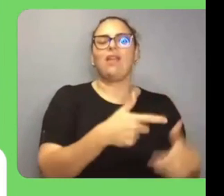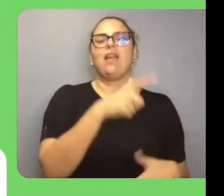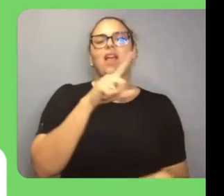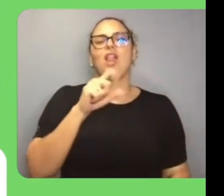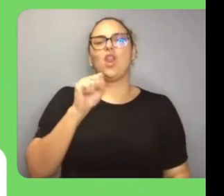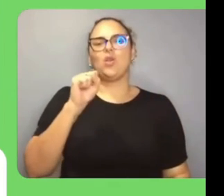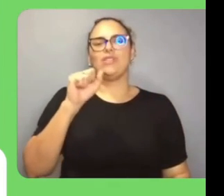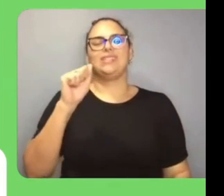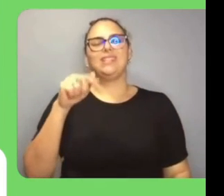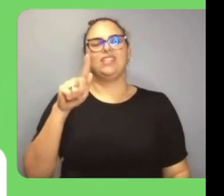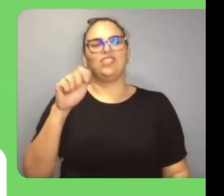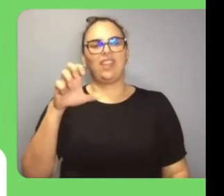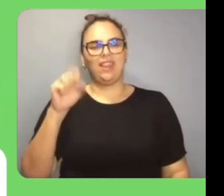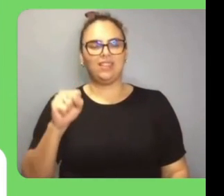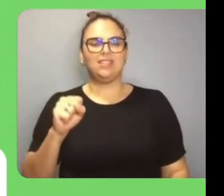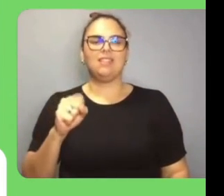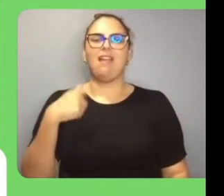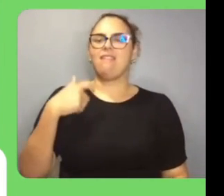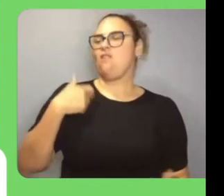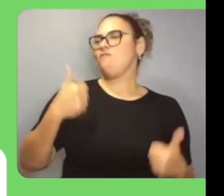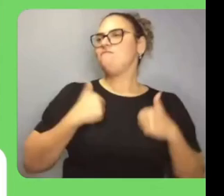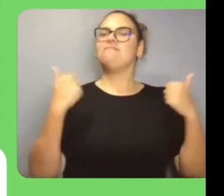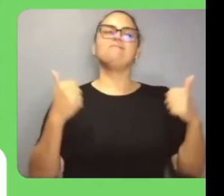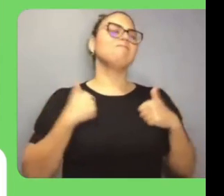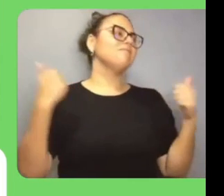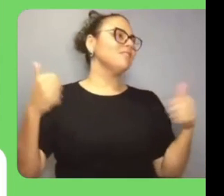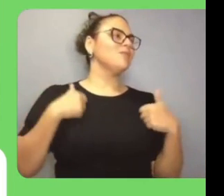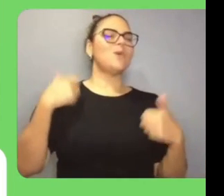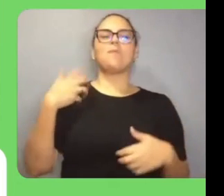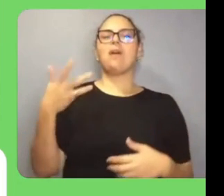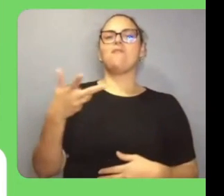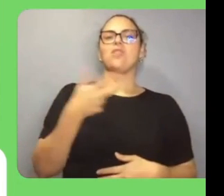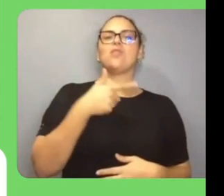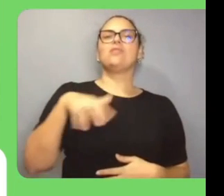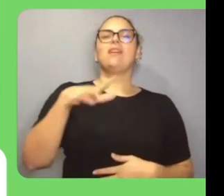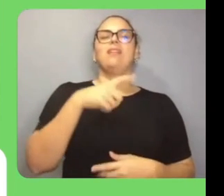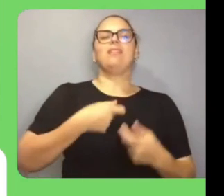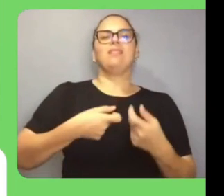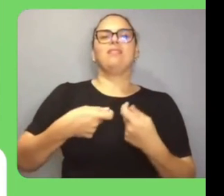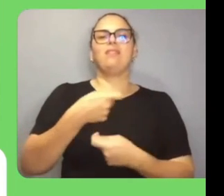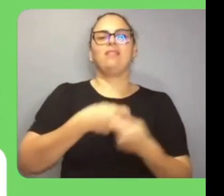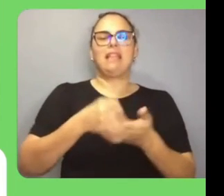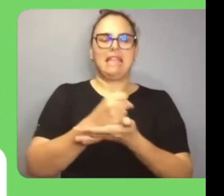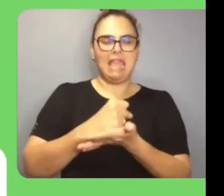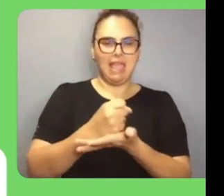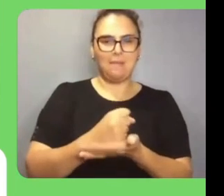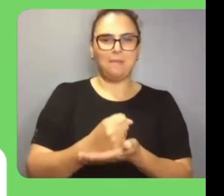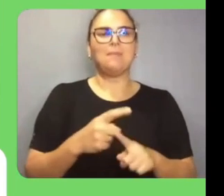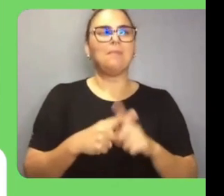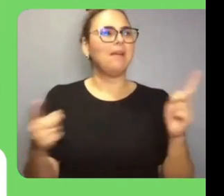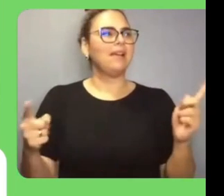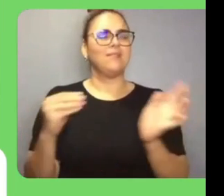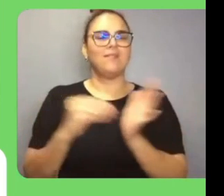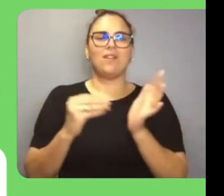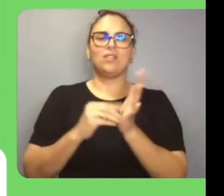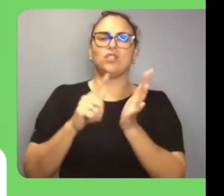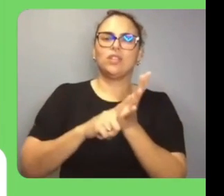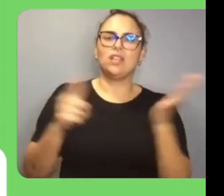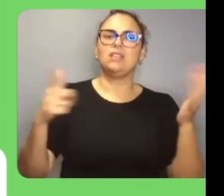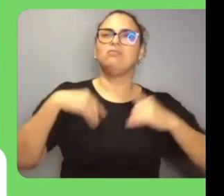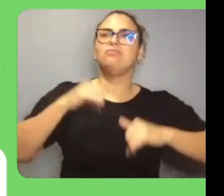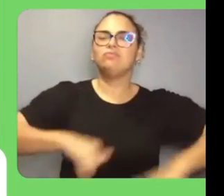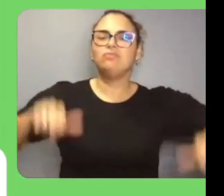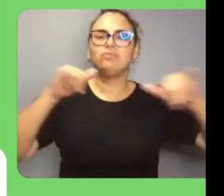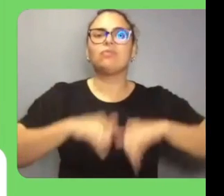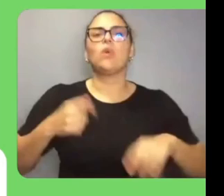pica das galáxias do mercado de games, e assim... Não se faz mais jornalismo, não se faz mais desenvolvimento de jogos conectado com o